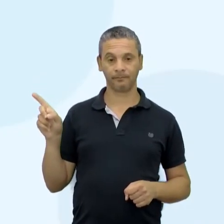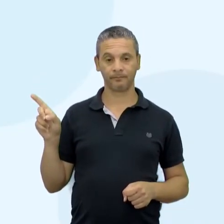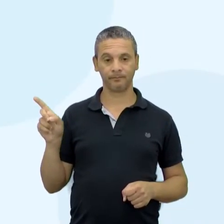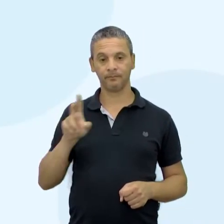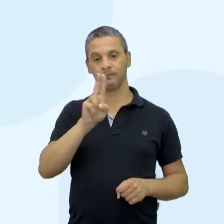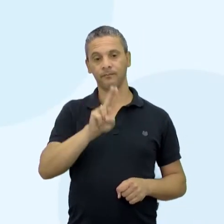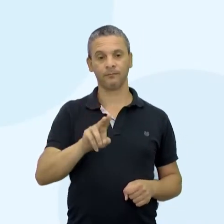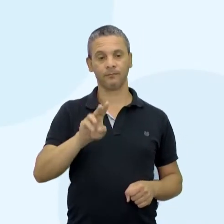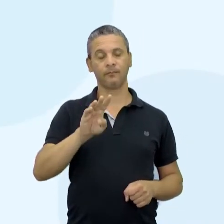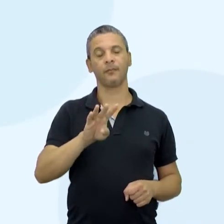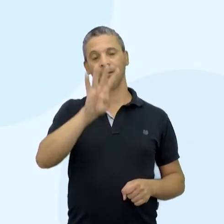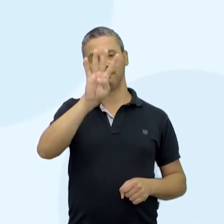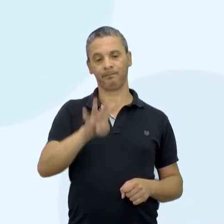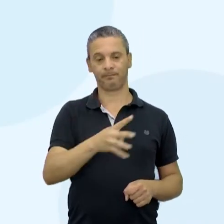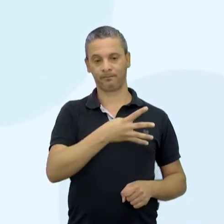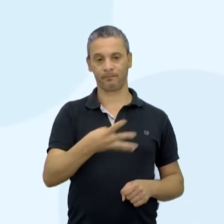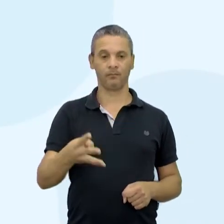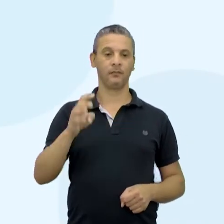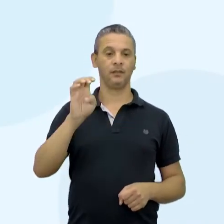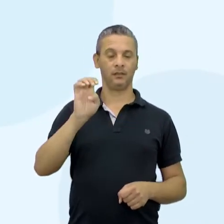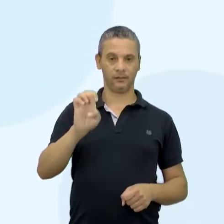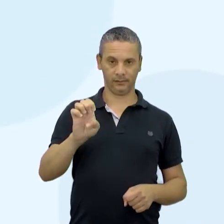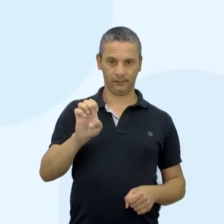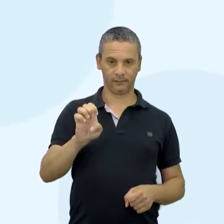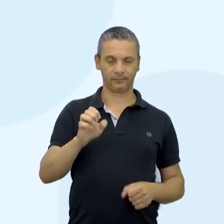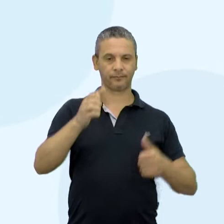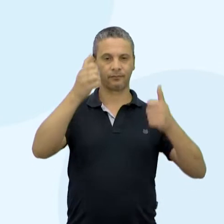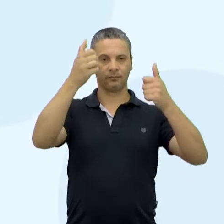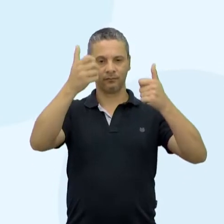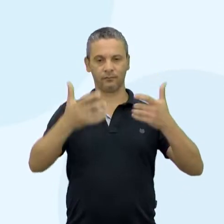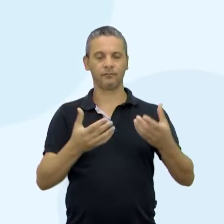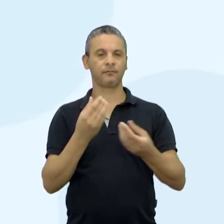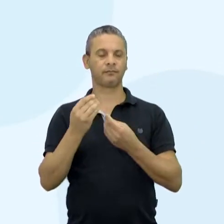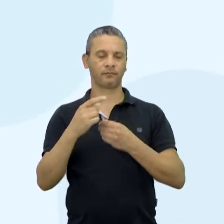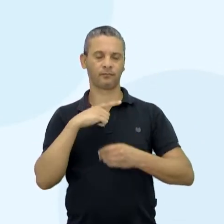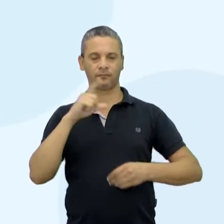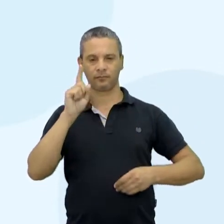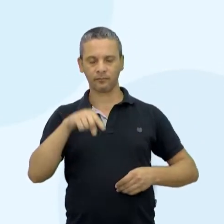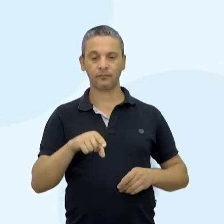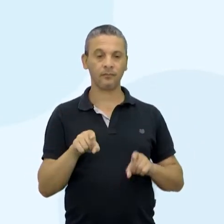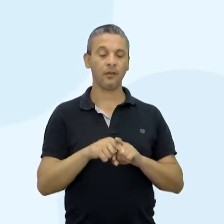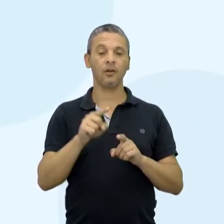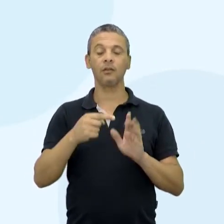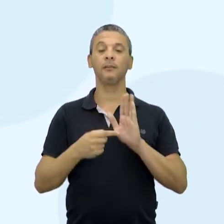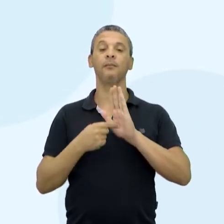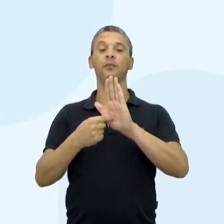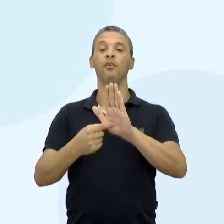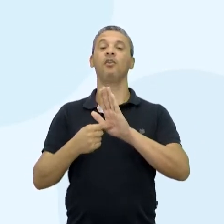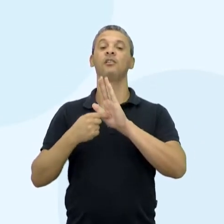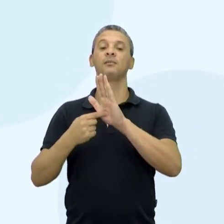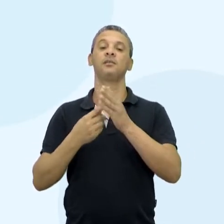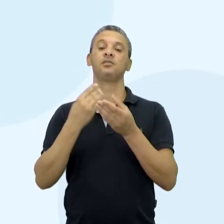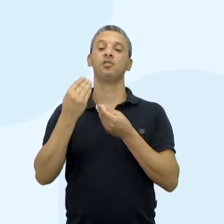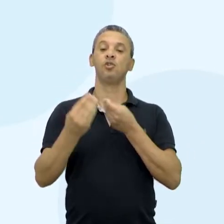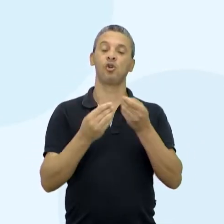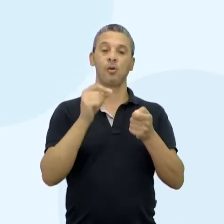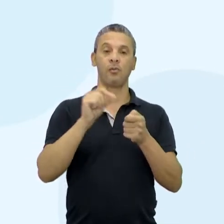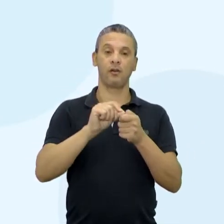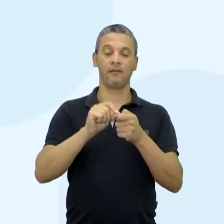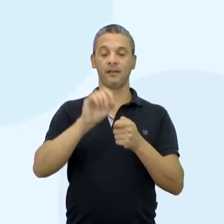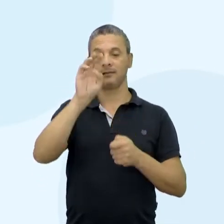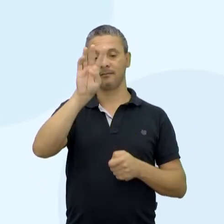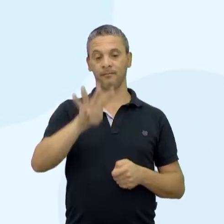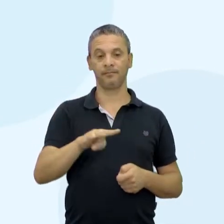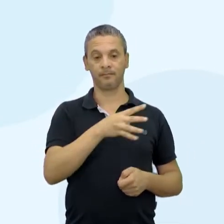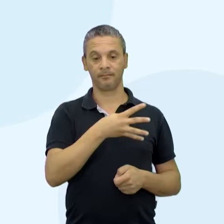do Excel durante a aula, então daqui a pouco eu vou lá para o Excel e nós vamos indicar as funcionalidades da planilha. O